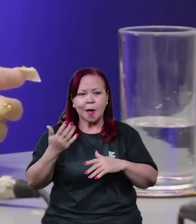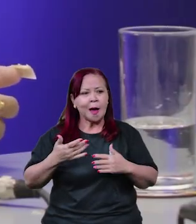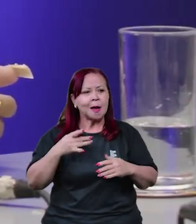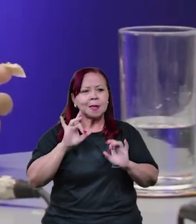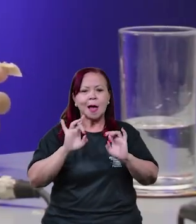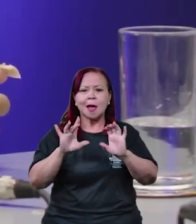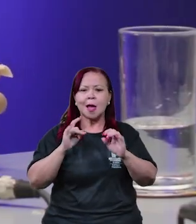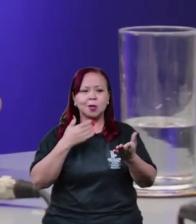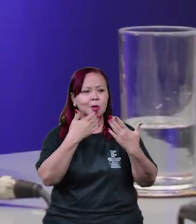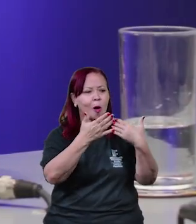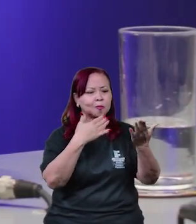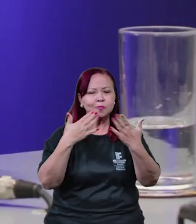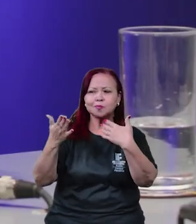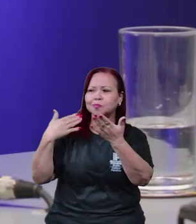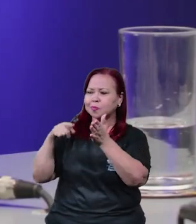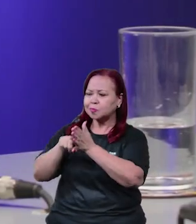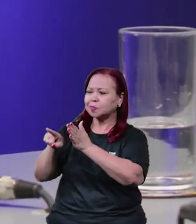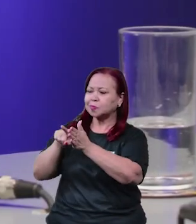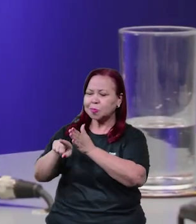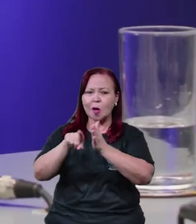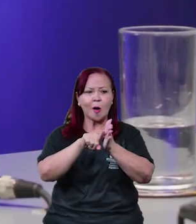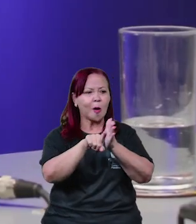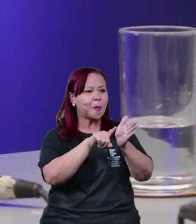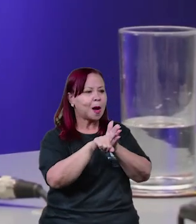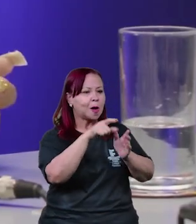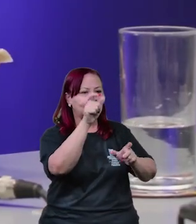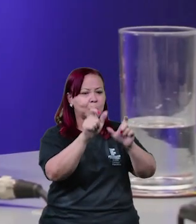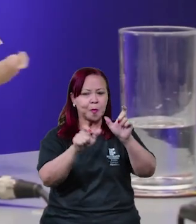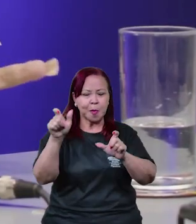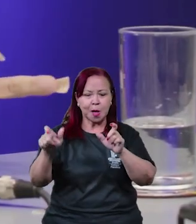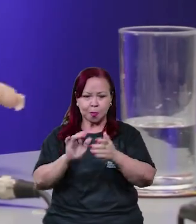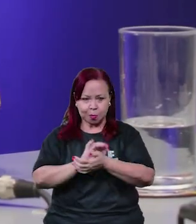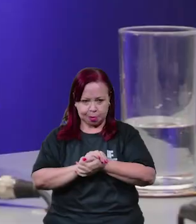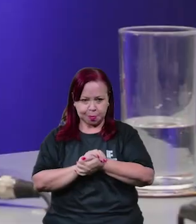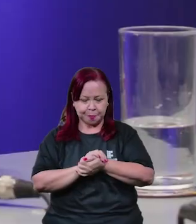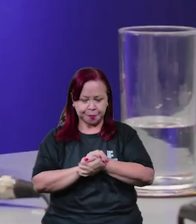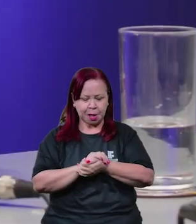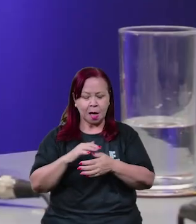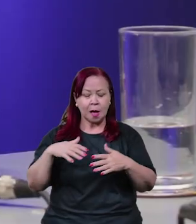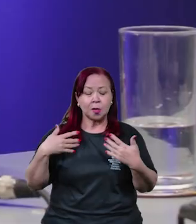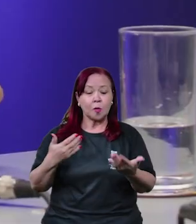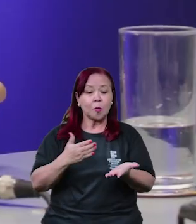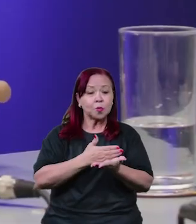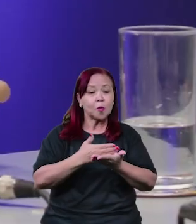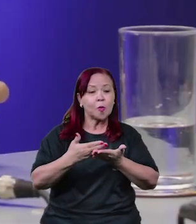cutucando o pessoal na rua mesmo e perguntando. E aí, quando eu comecei a trançar,